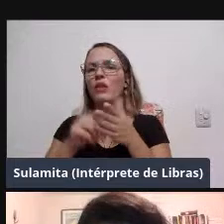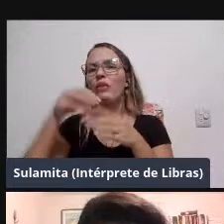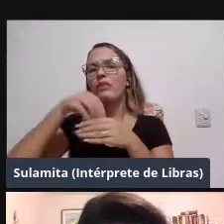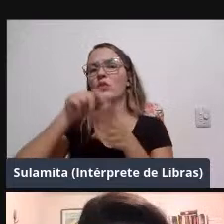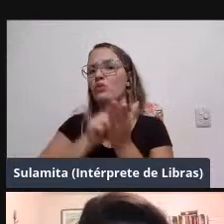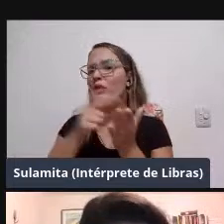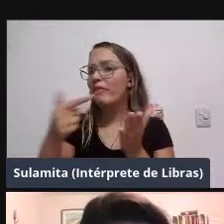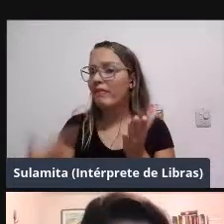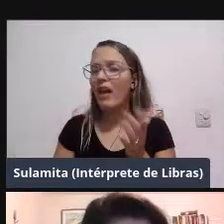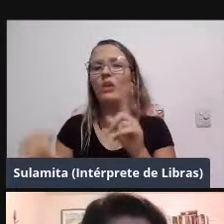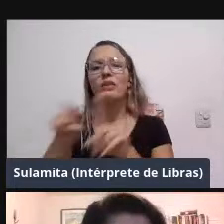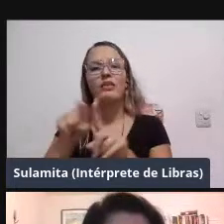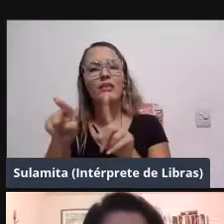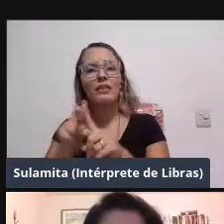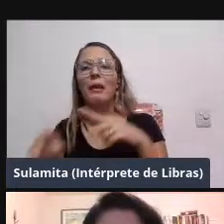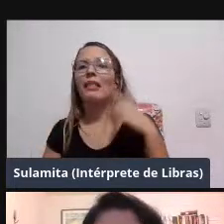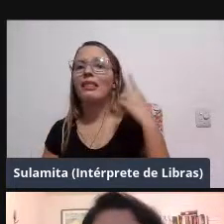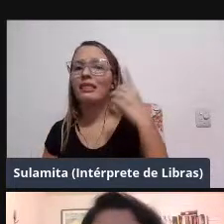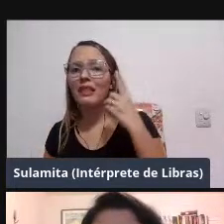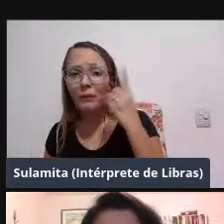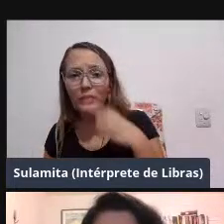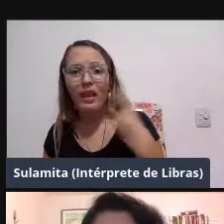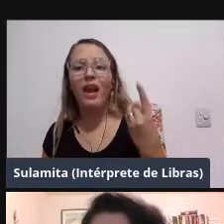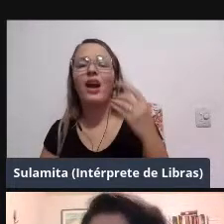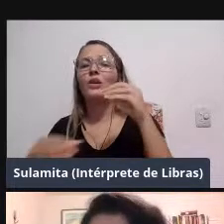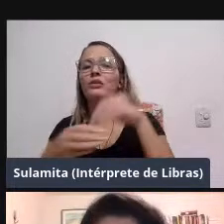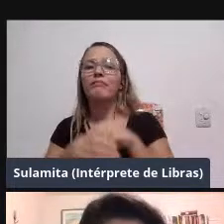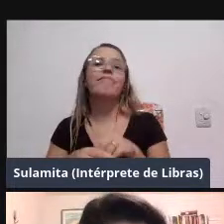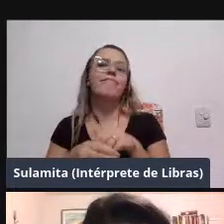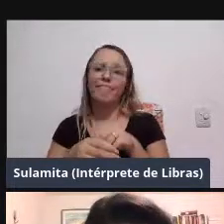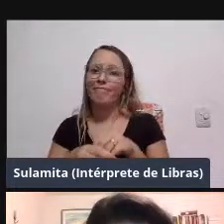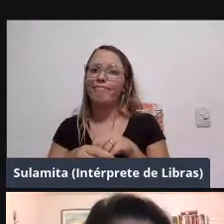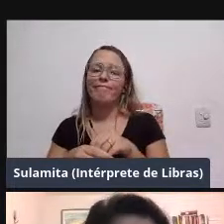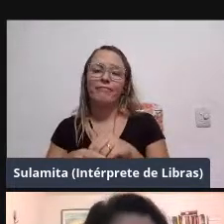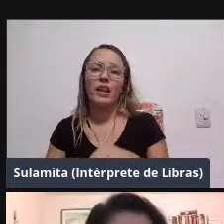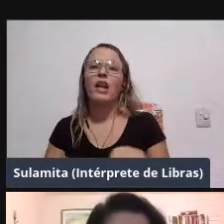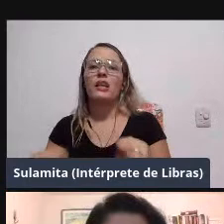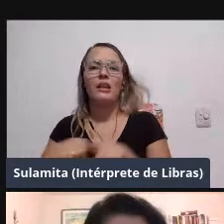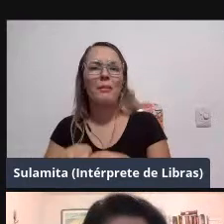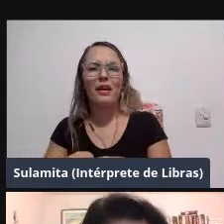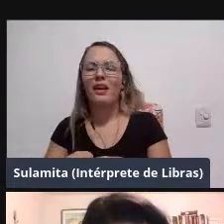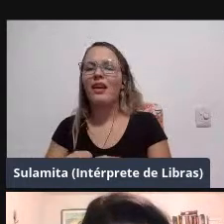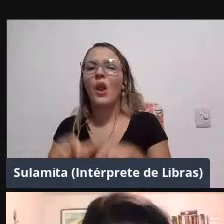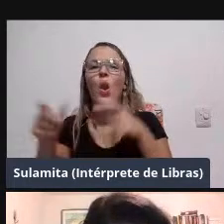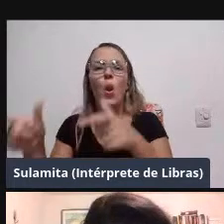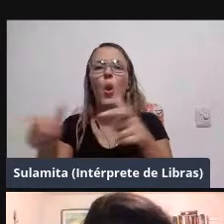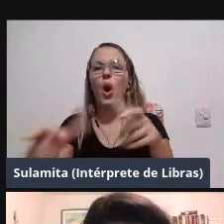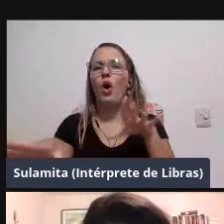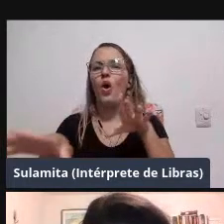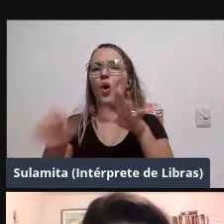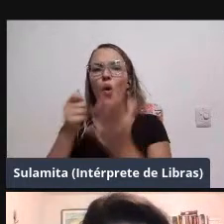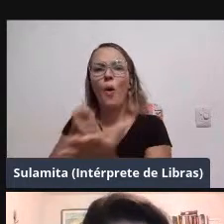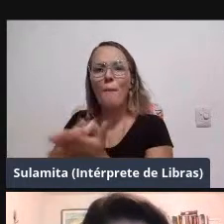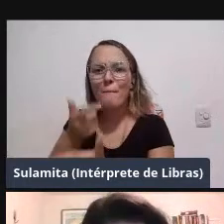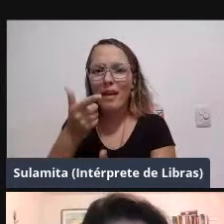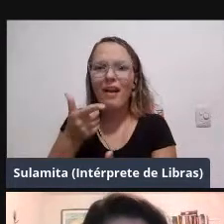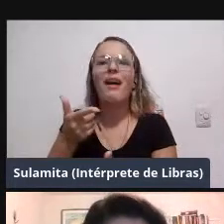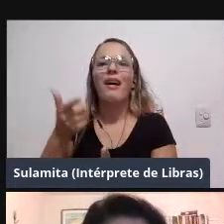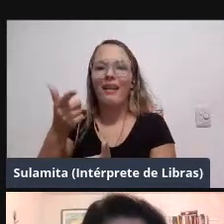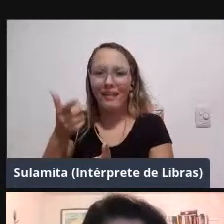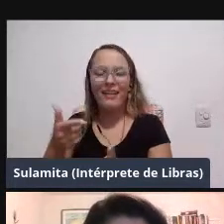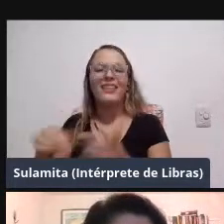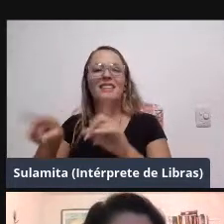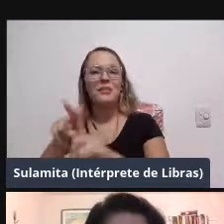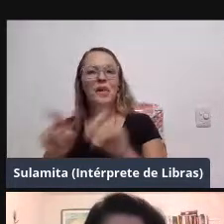foi deputado provincial. Dono de terra, ganhou o título de coronel, né? Morreu com o